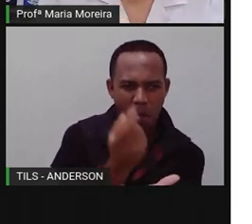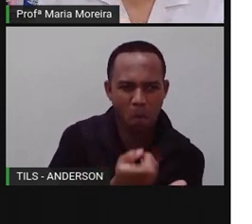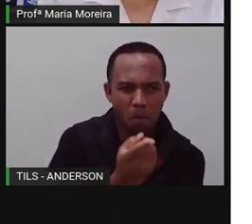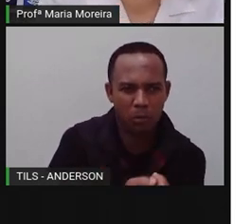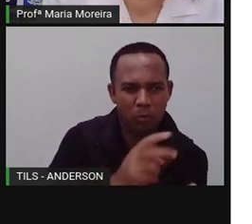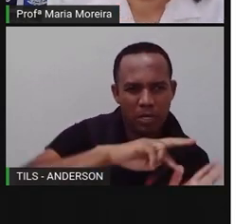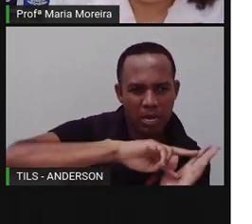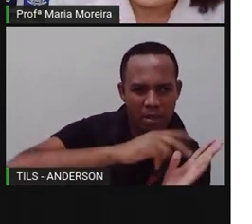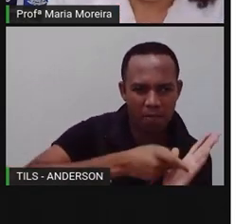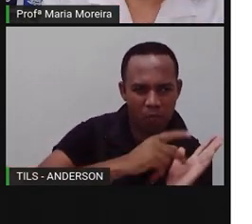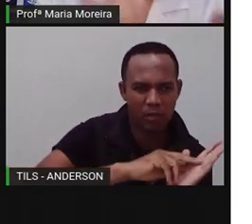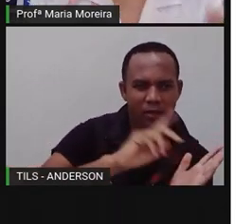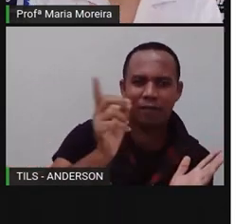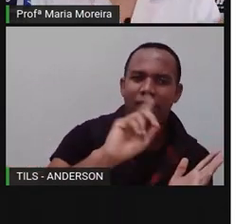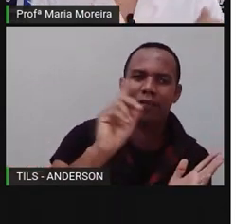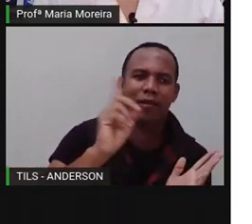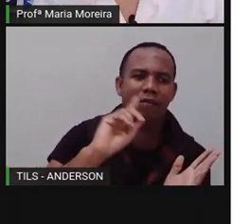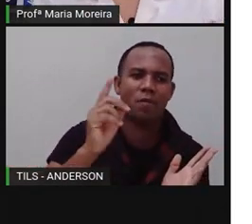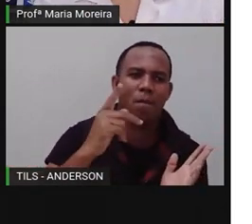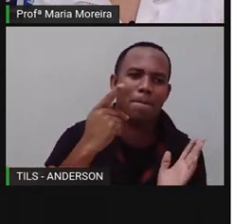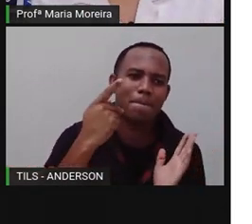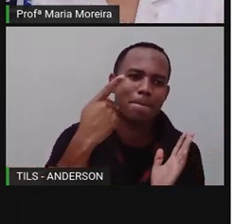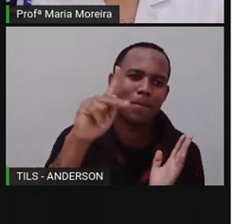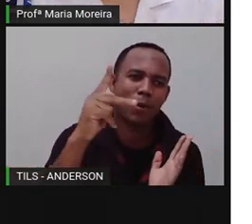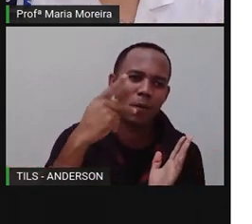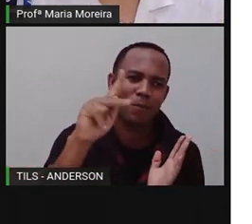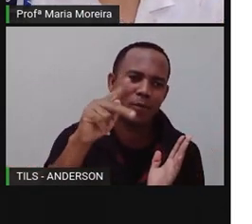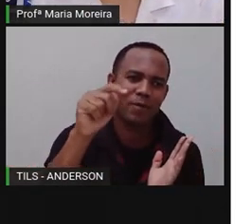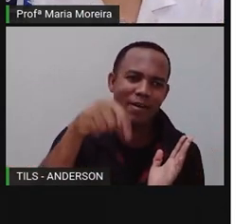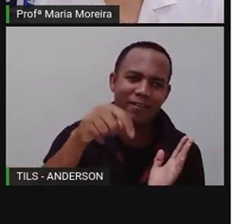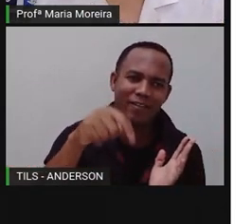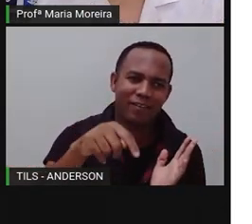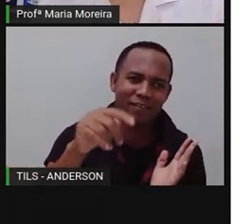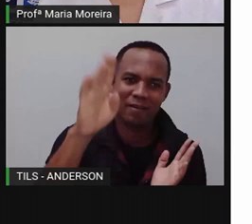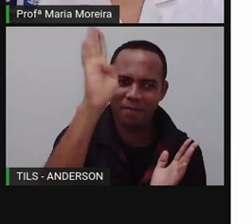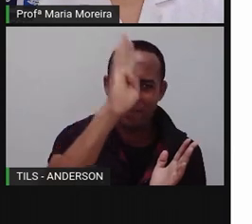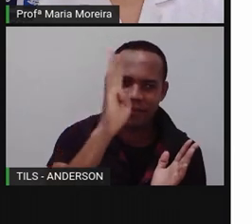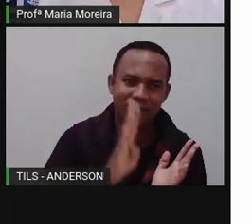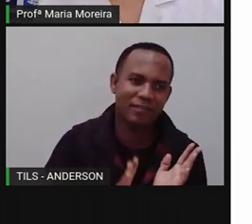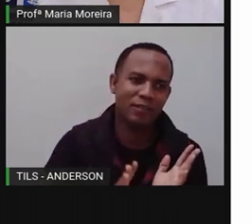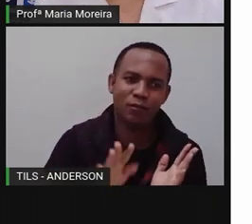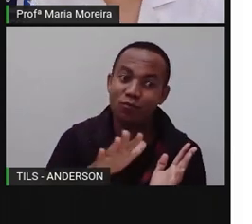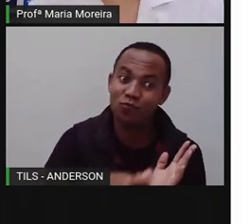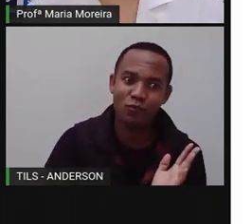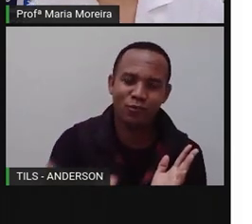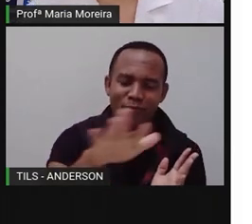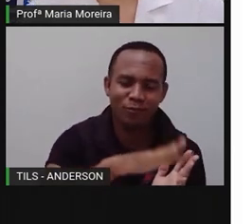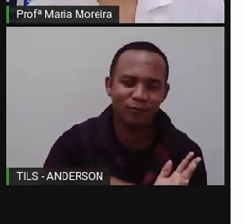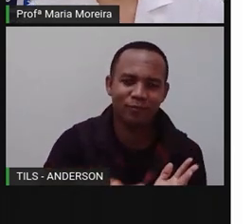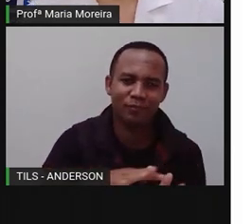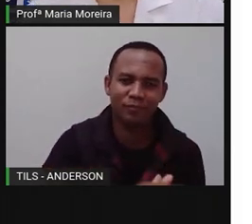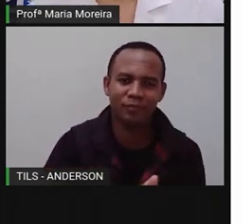Ai, capoeira! Não. É por isso que é o quê? Imaterial, tá?